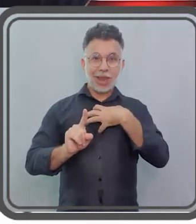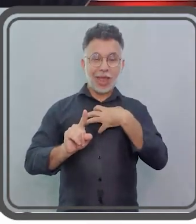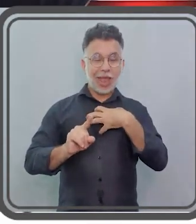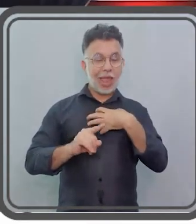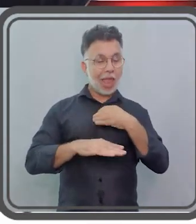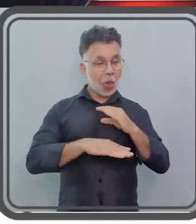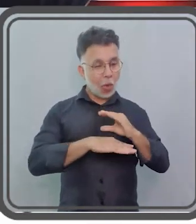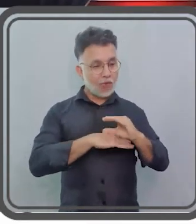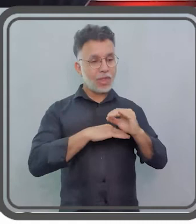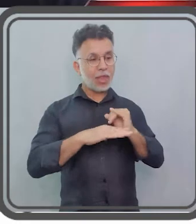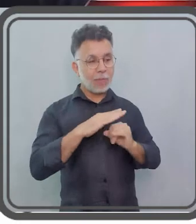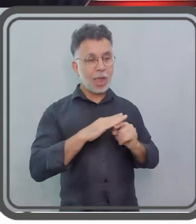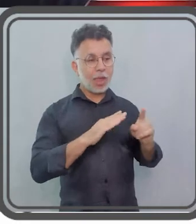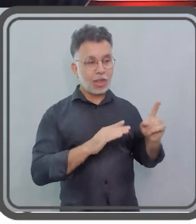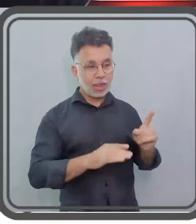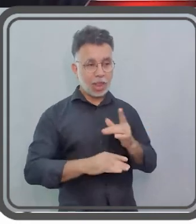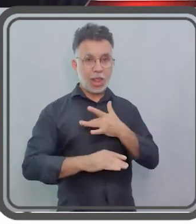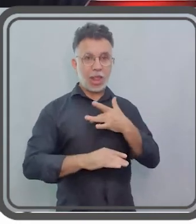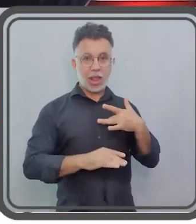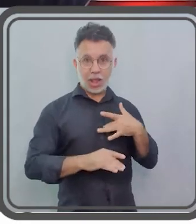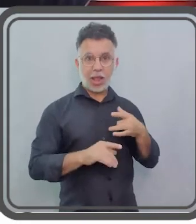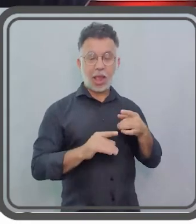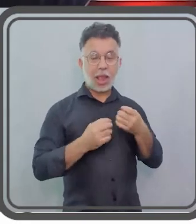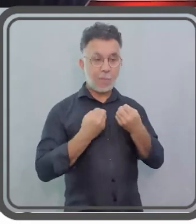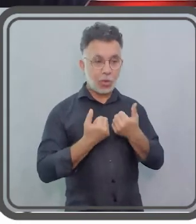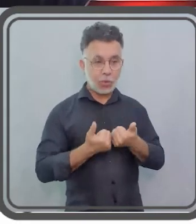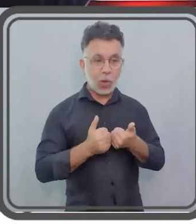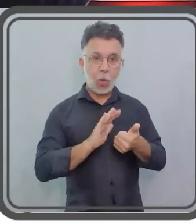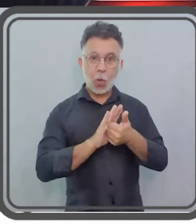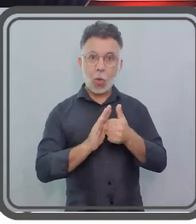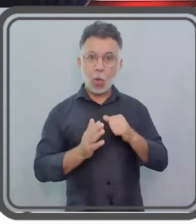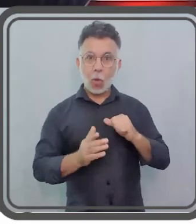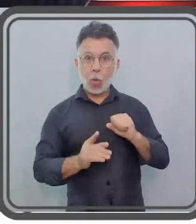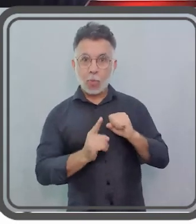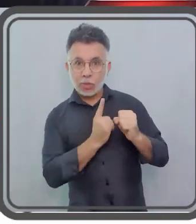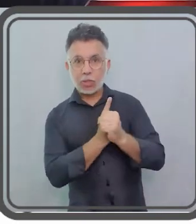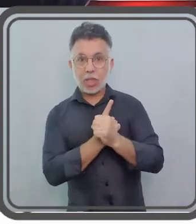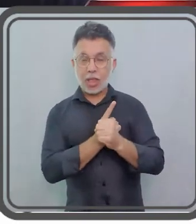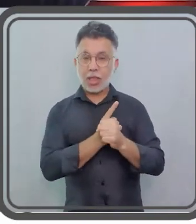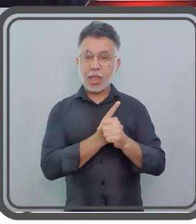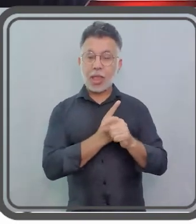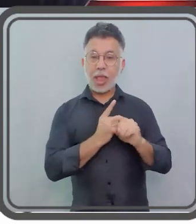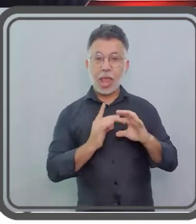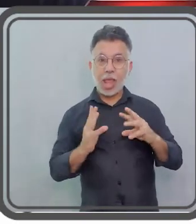tech deixa, ele é muito positivo para a sociedade como um todo. Isso tem algo que a gente precisa agora, de